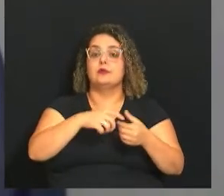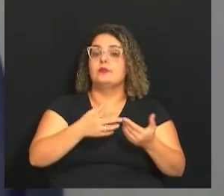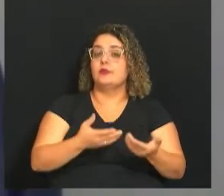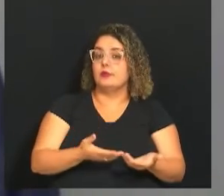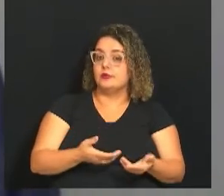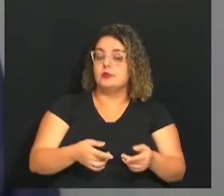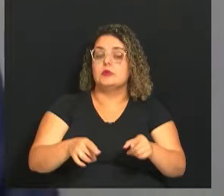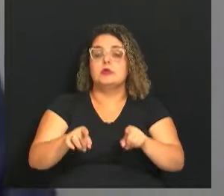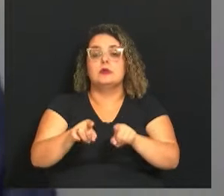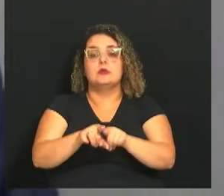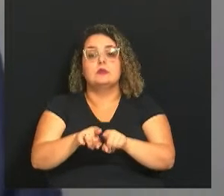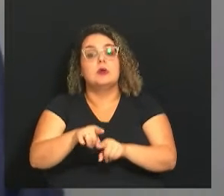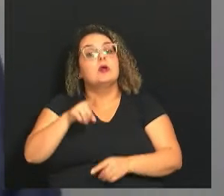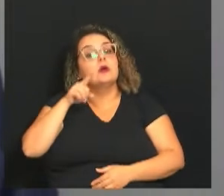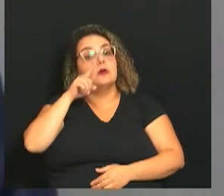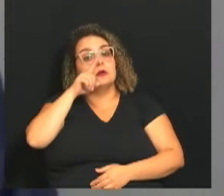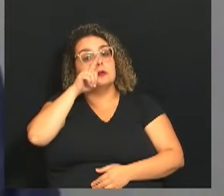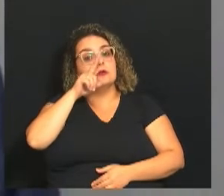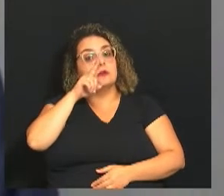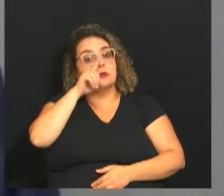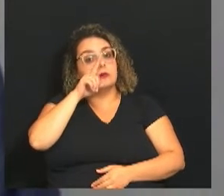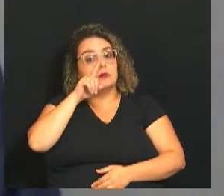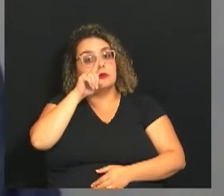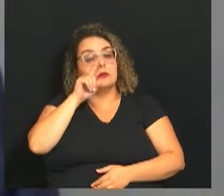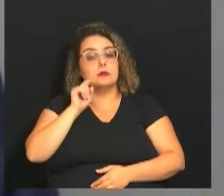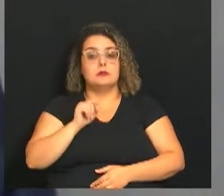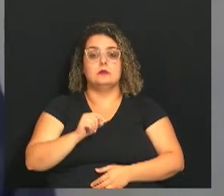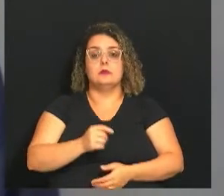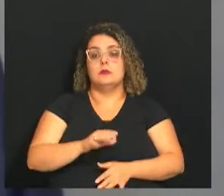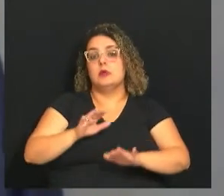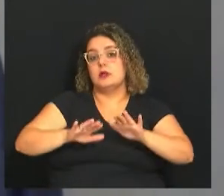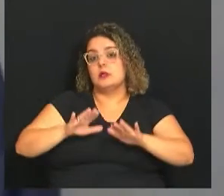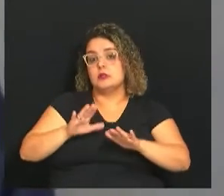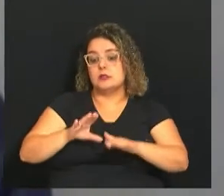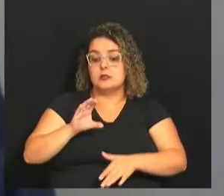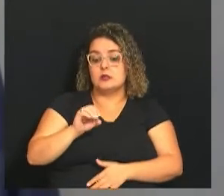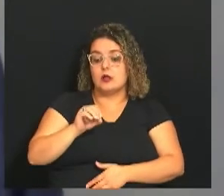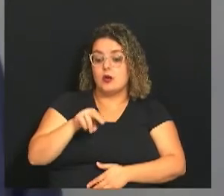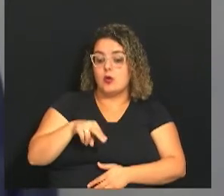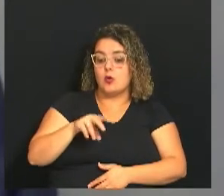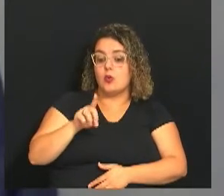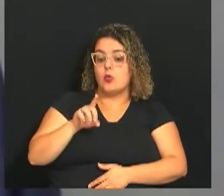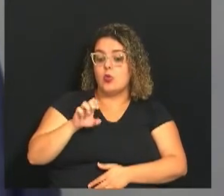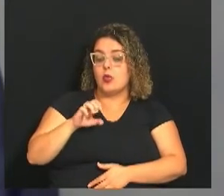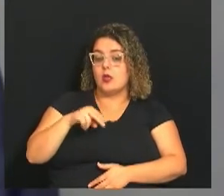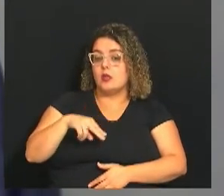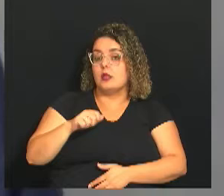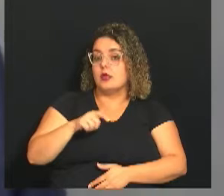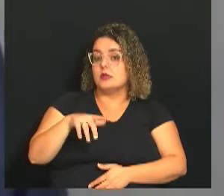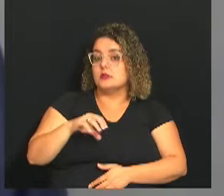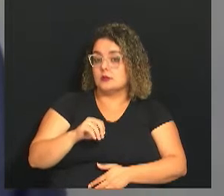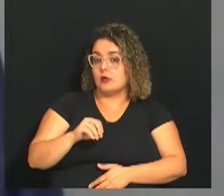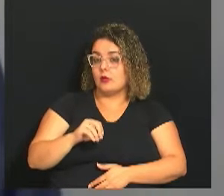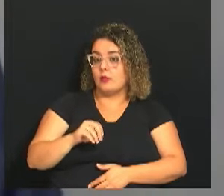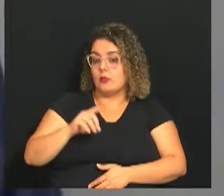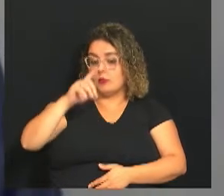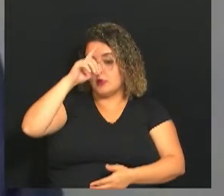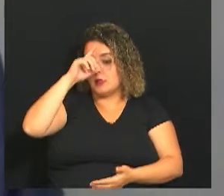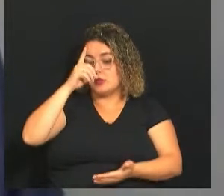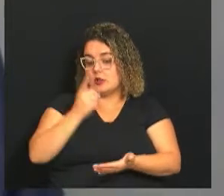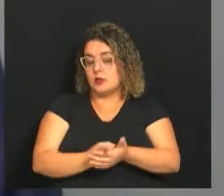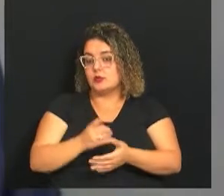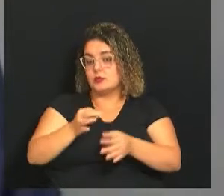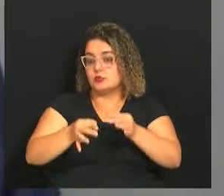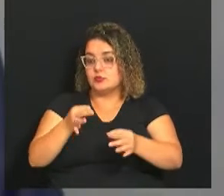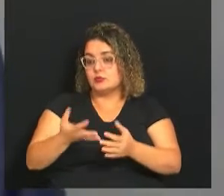também tem o risco de uma condenação, dependendo do que tiver ocorrido na modalidade da demissão, de